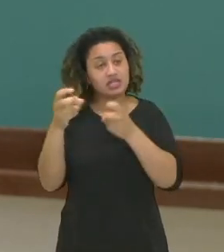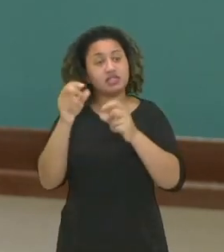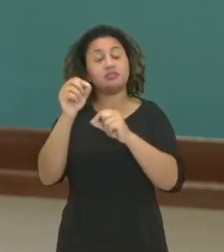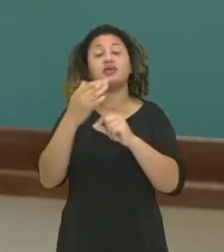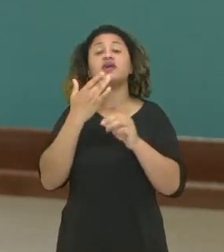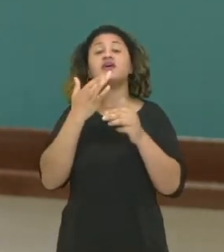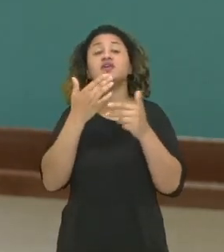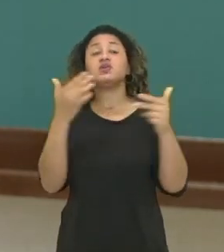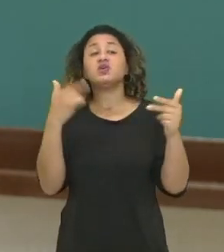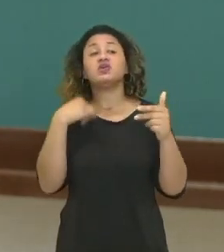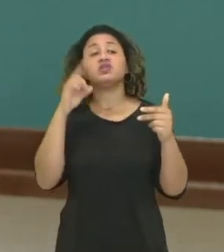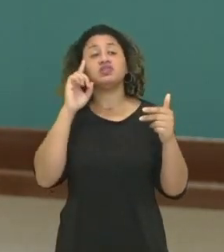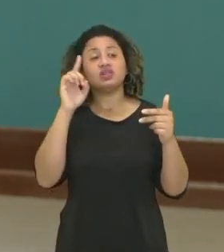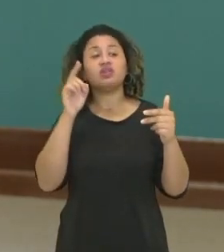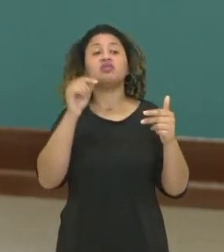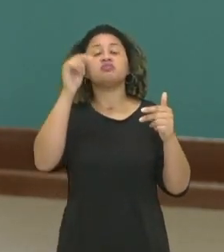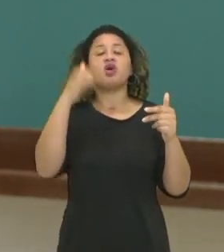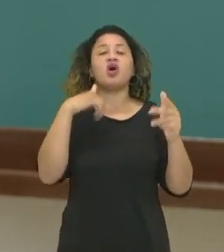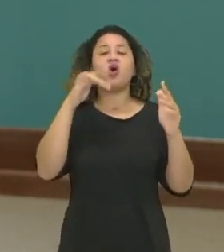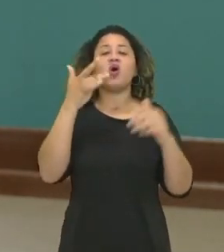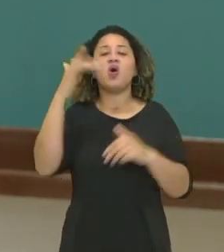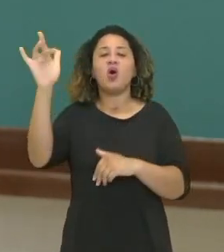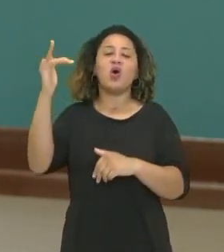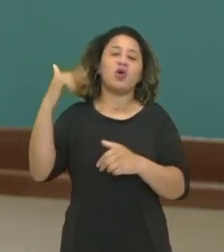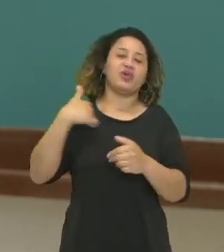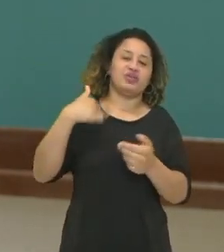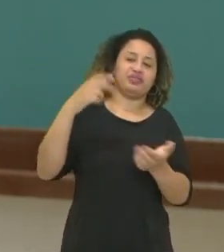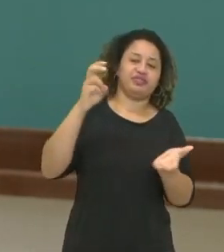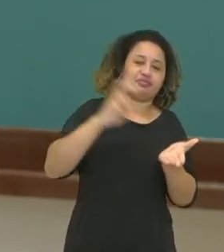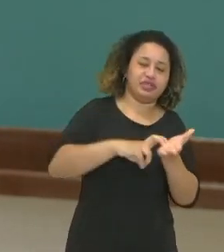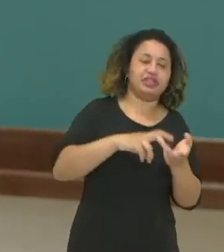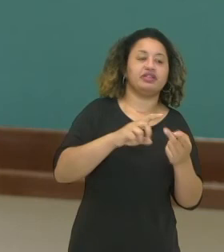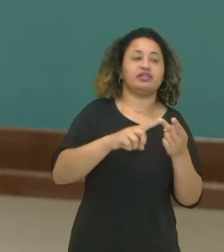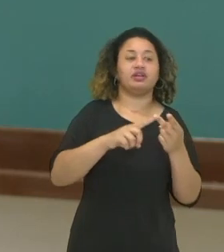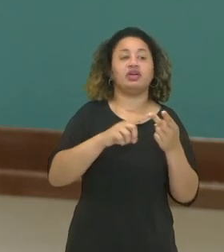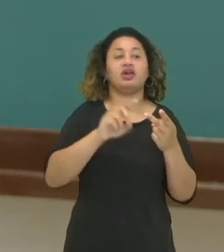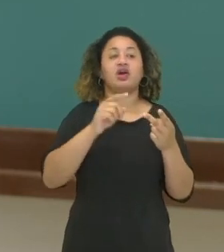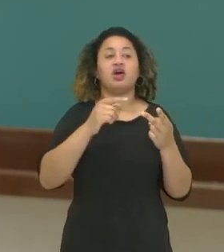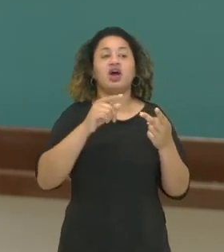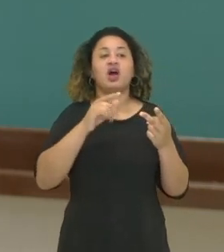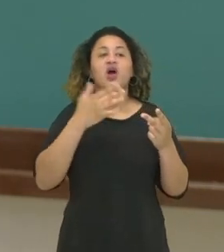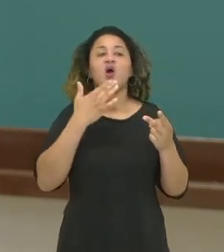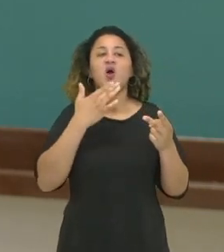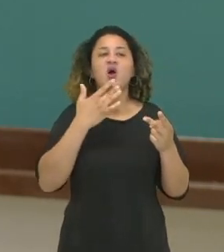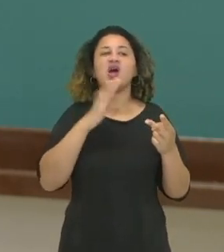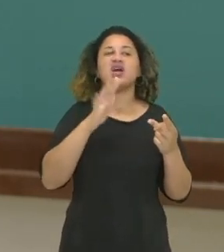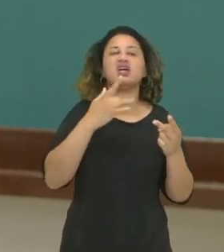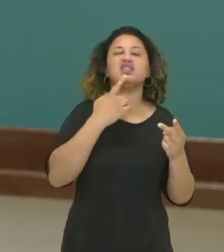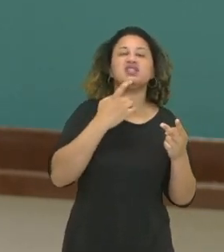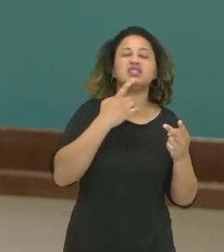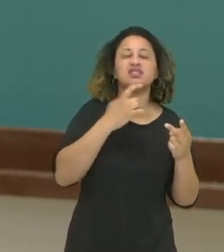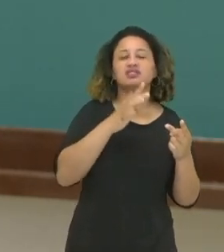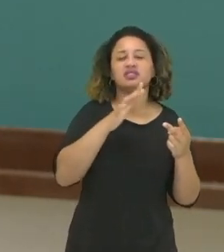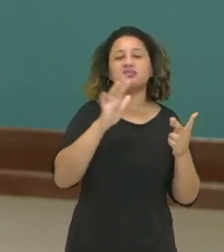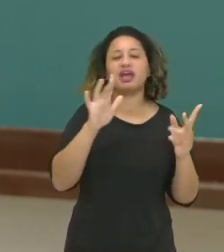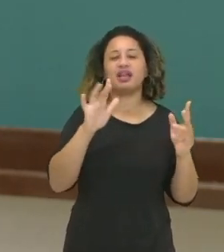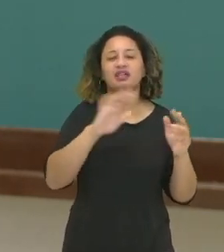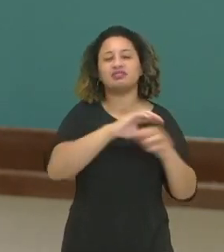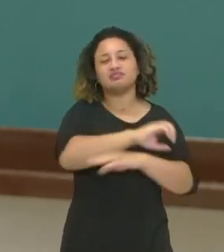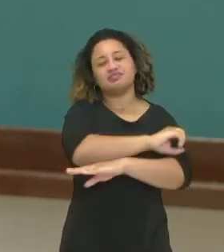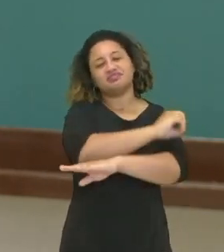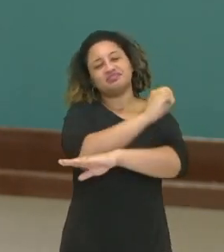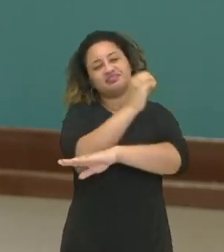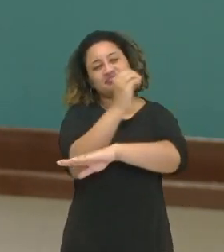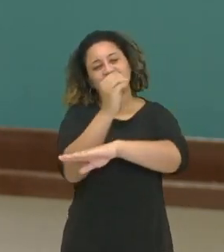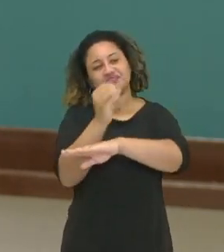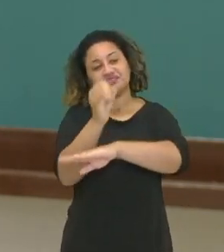dia, ó. Um pouco mais de ouro na manhã, um pouco mais de púrpura ao crepúsculo. A paisagem